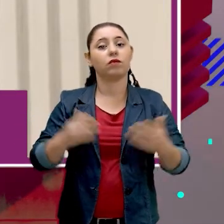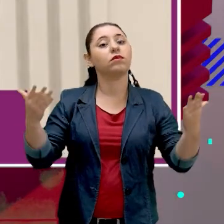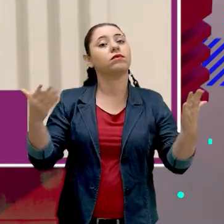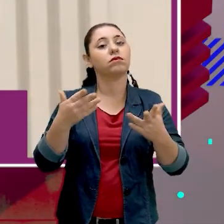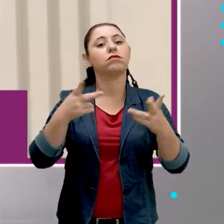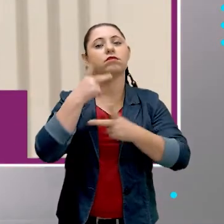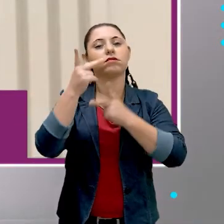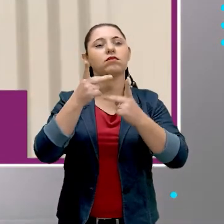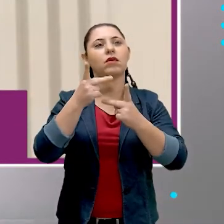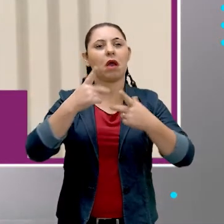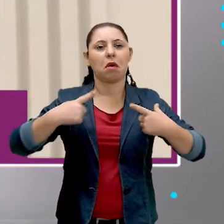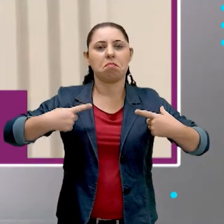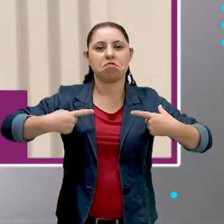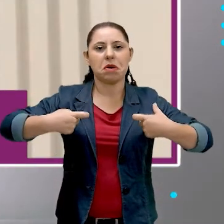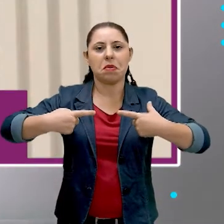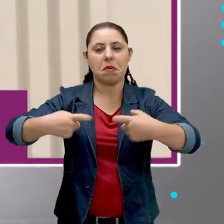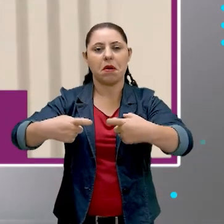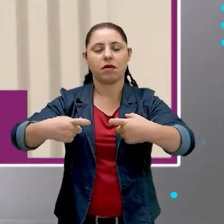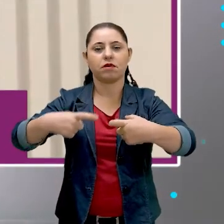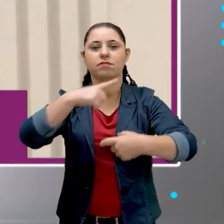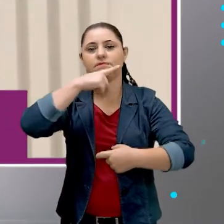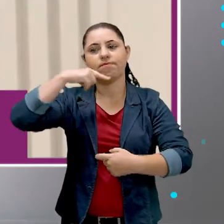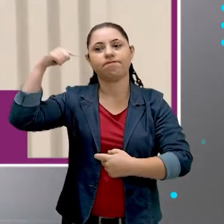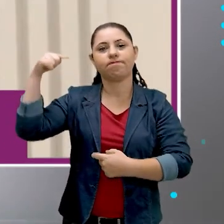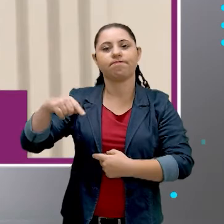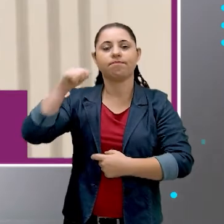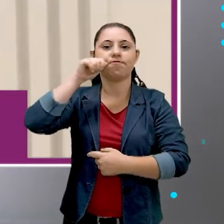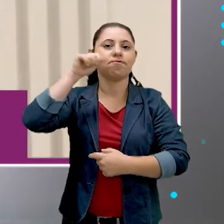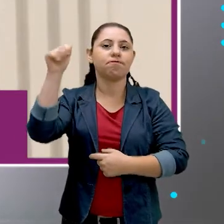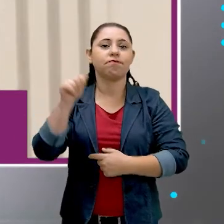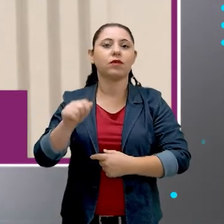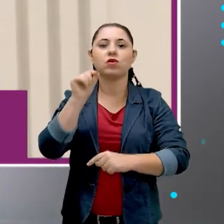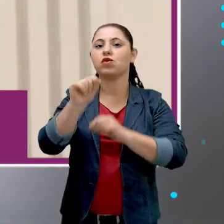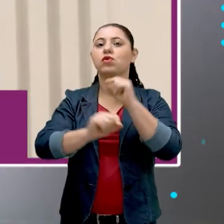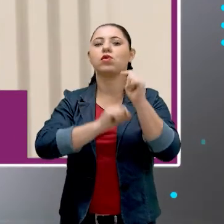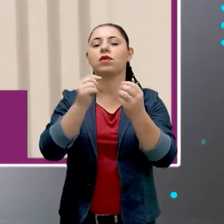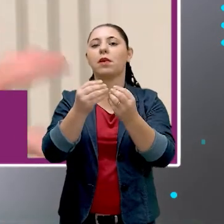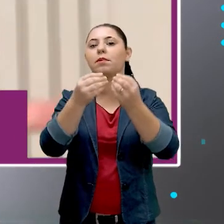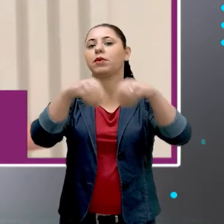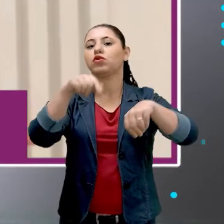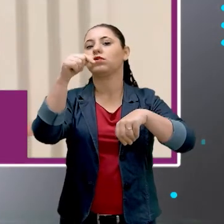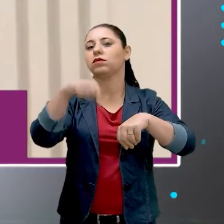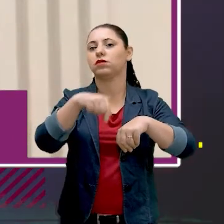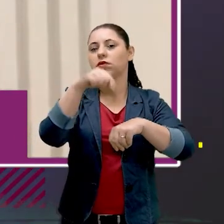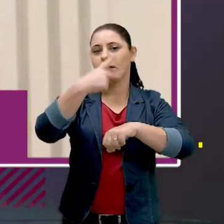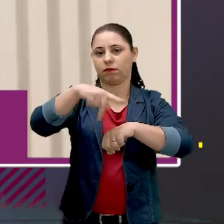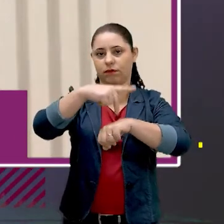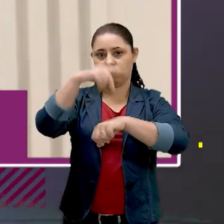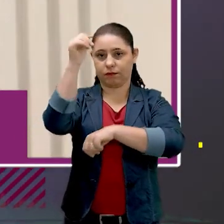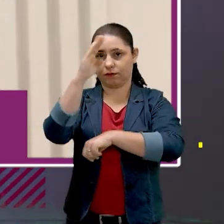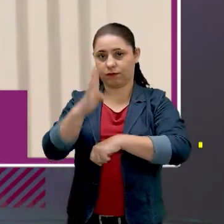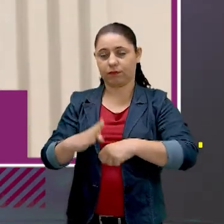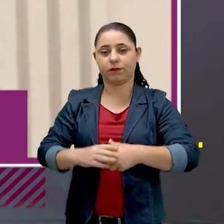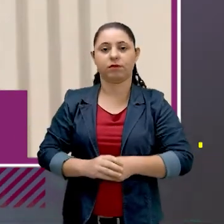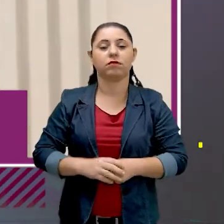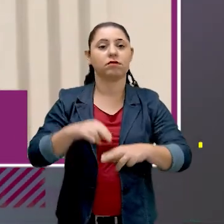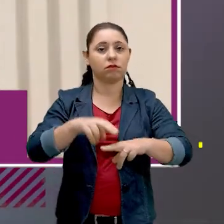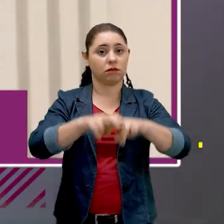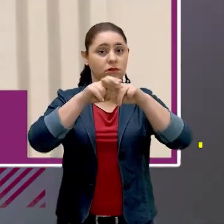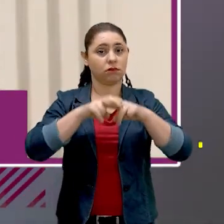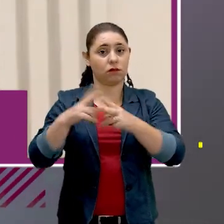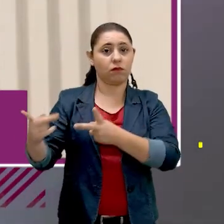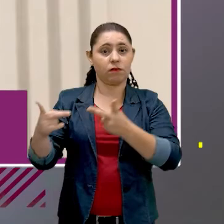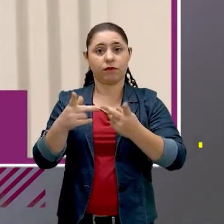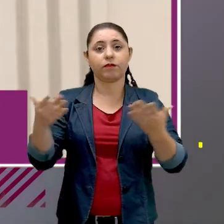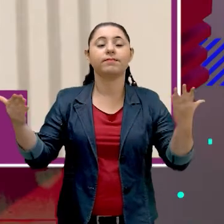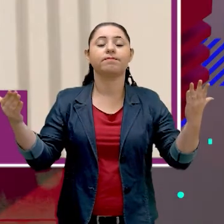Hoje nós vamos falar sobre o conflito entre Rússia e Ucrânia e o que isso vai acarretar aqui para nós brasileiros. E